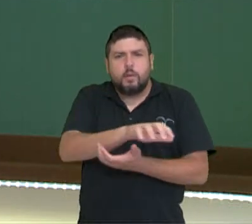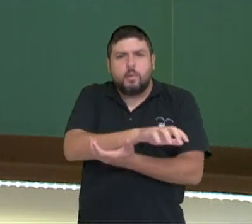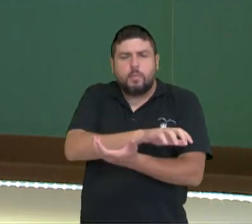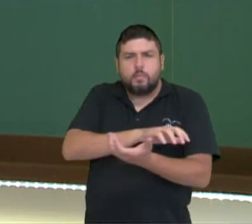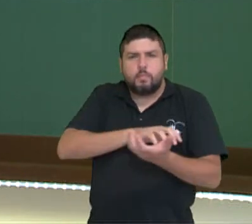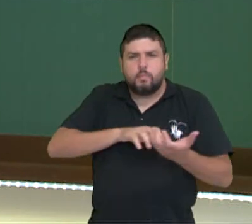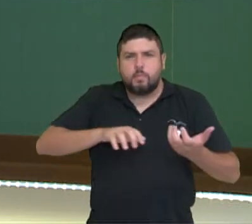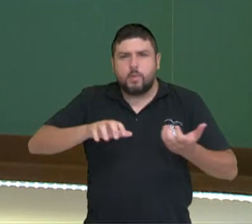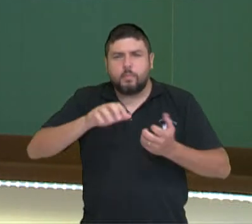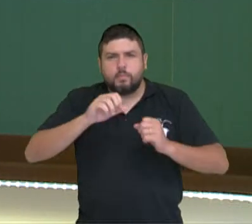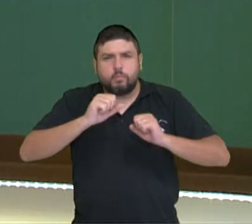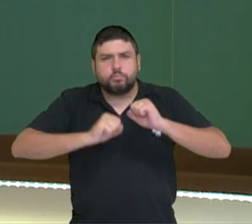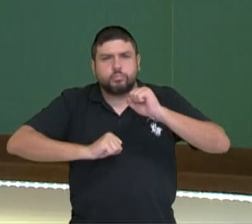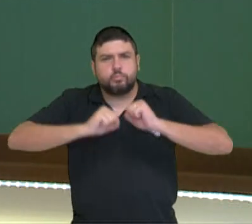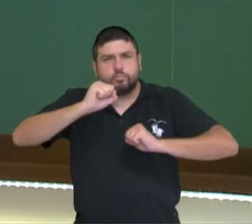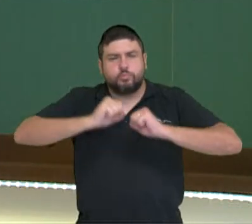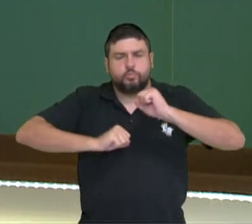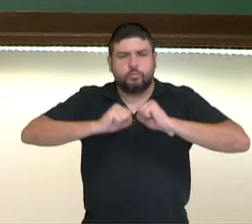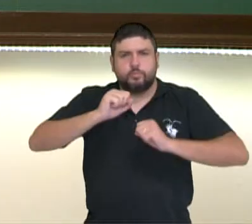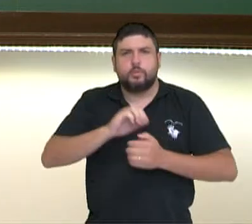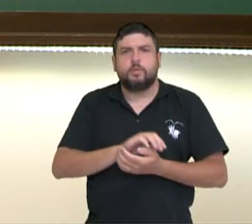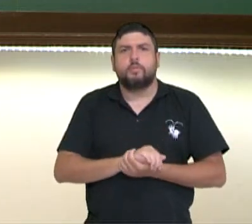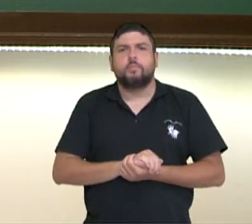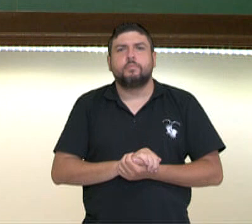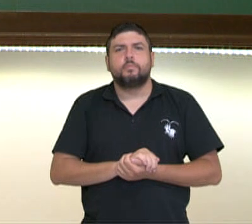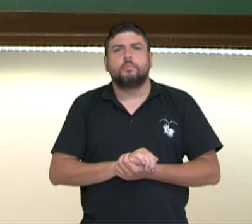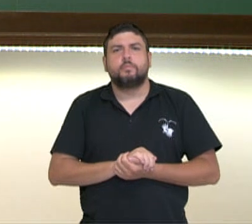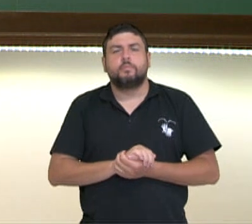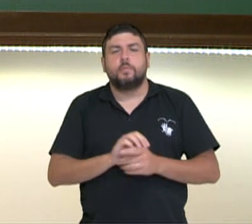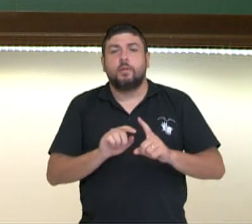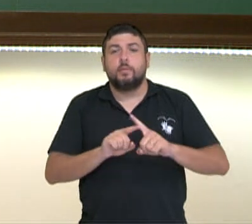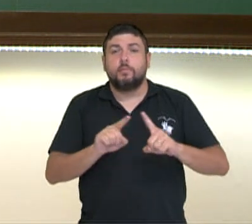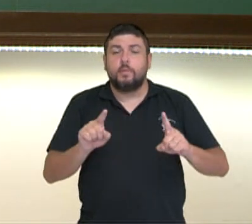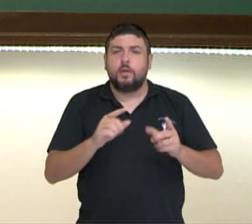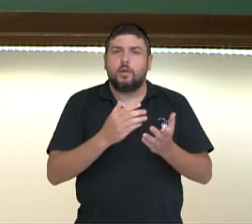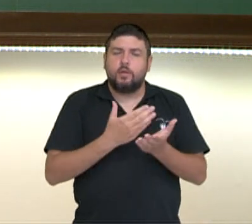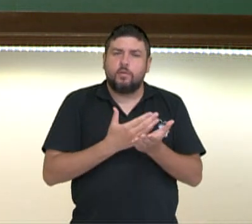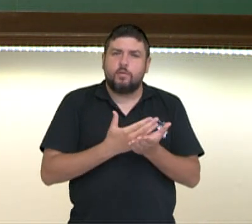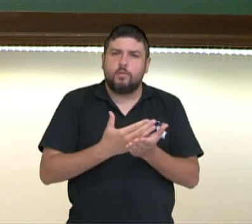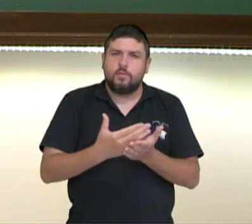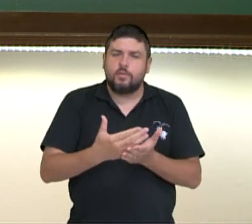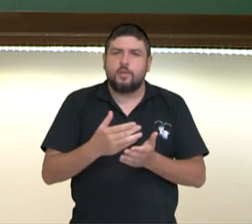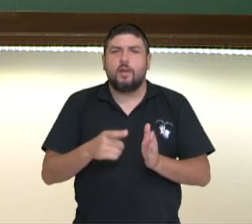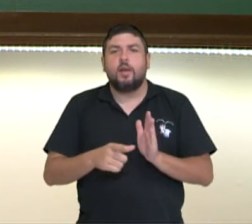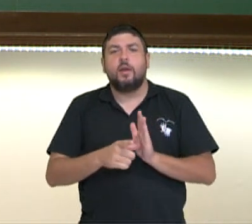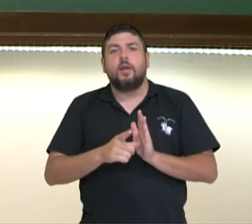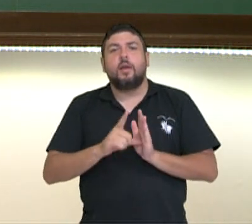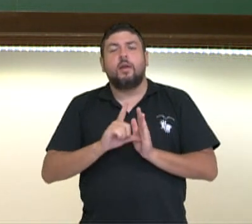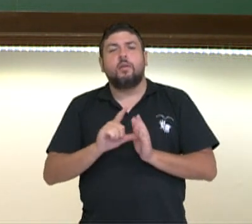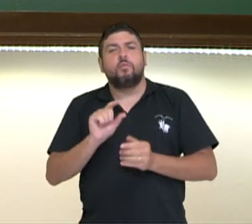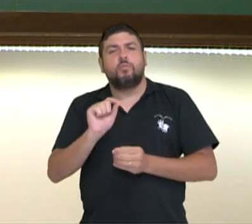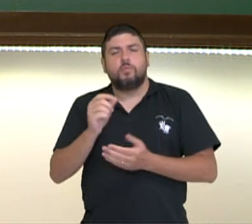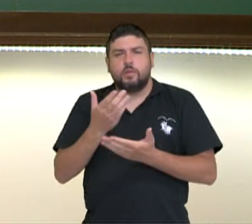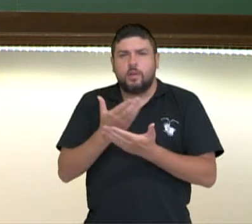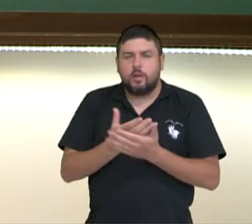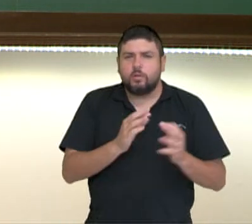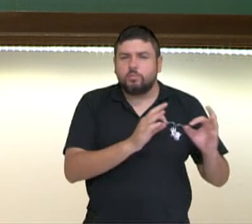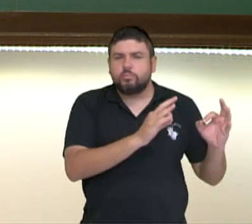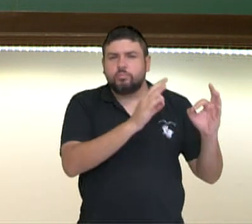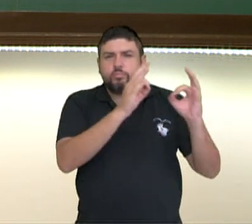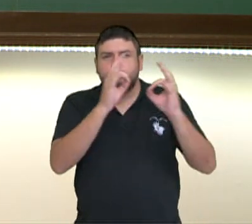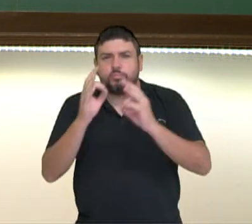as primeiras indústrias no mundo. Mas antes da gente começar, vamos estar aqui toda essa aula com